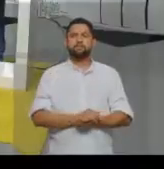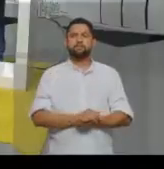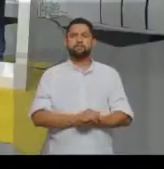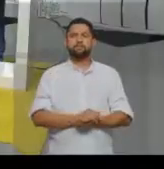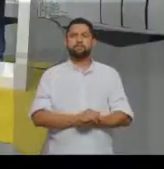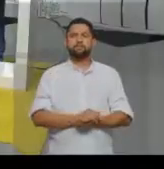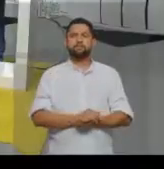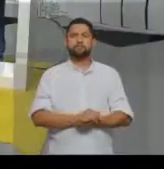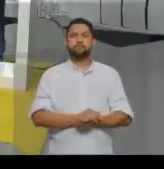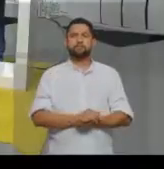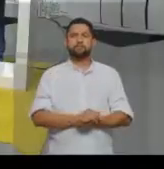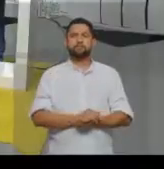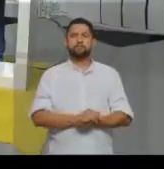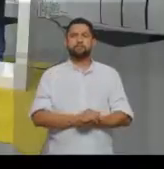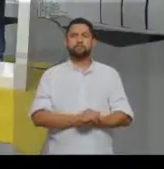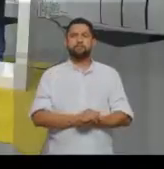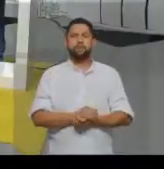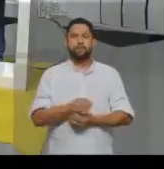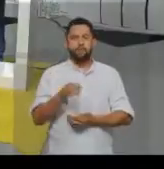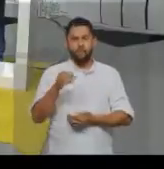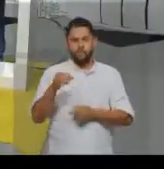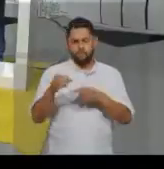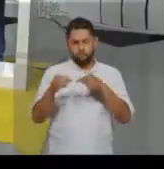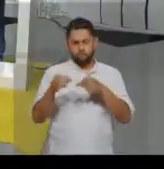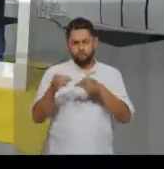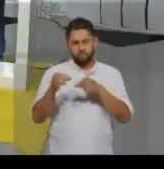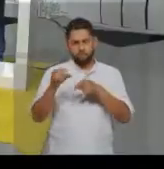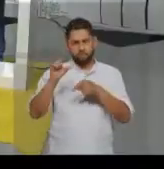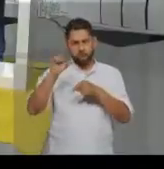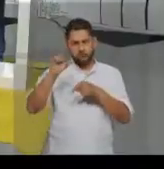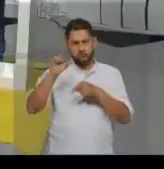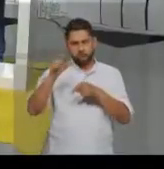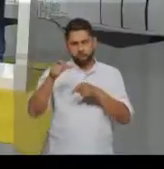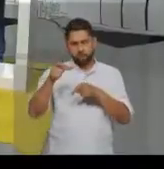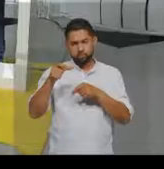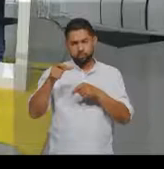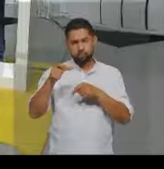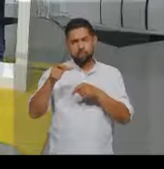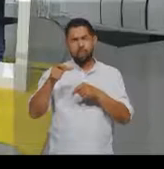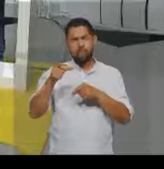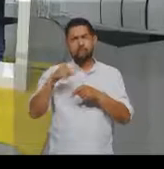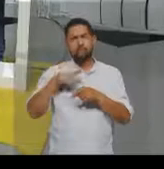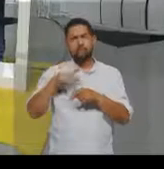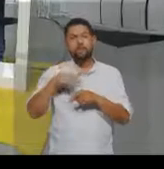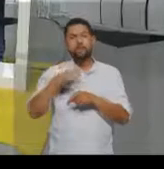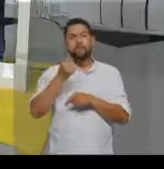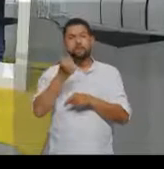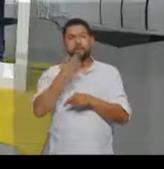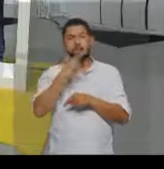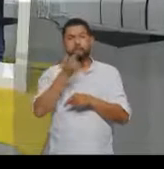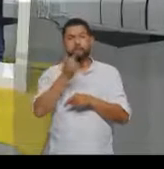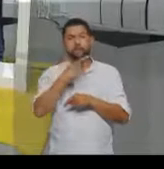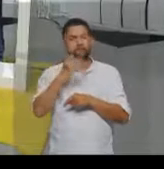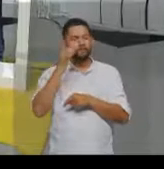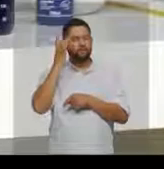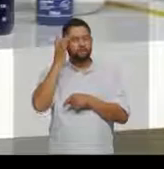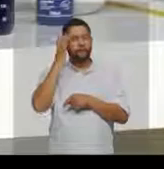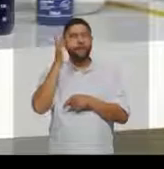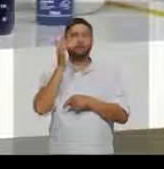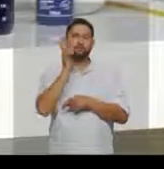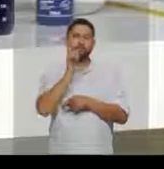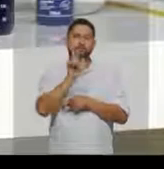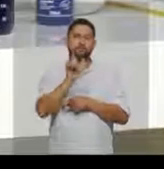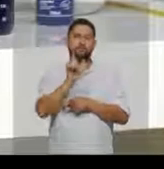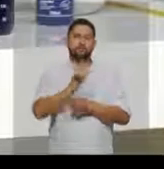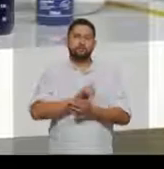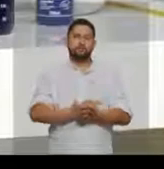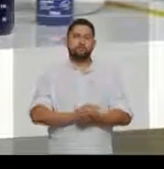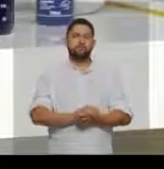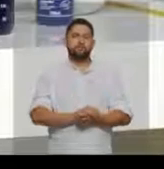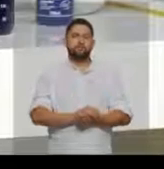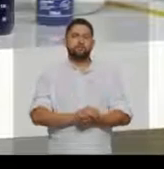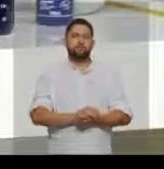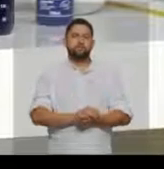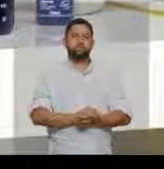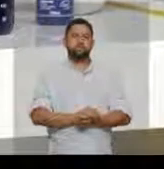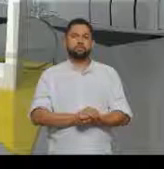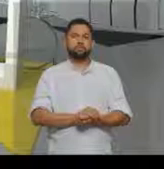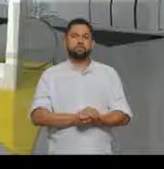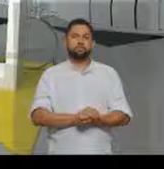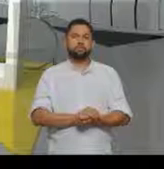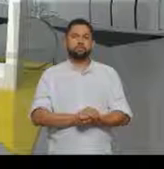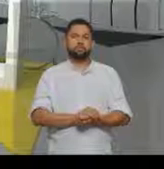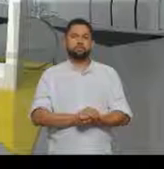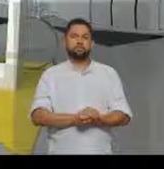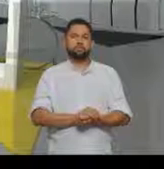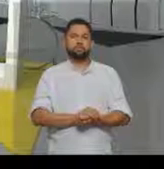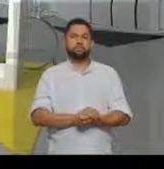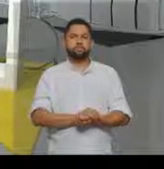Esses copinhos aqui, aqueles copinhos que às vezes vem em remédio, é fácil de conseguir. Então, ele marca 10